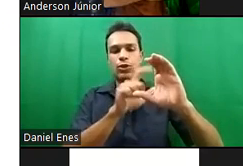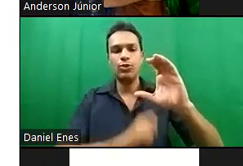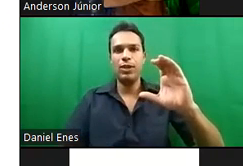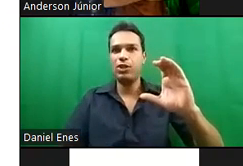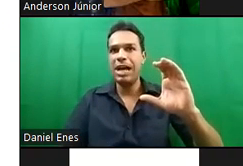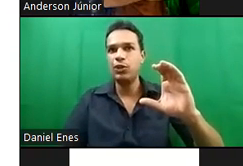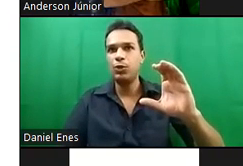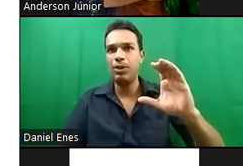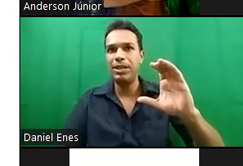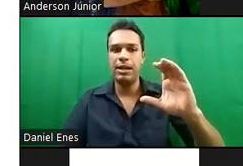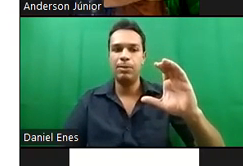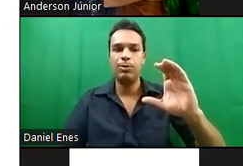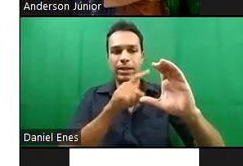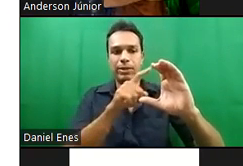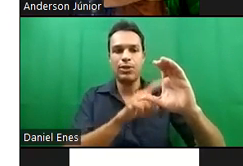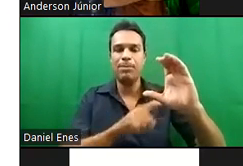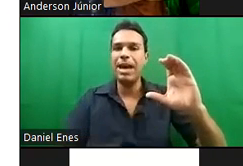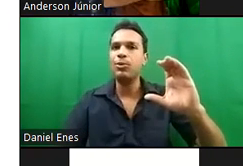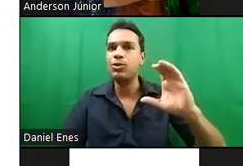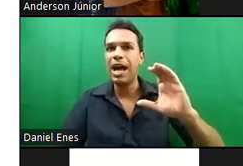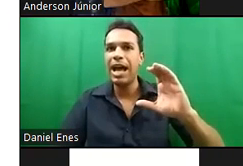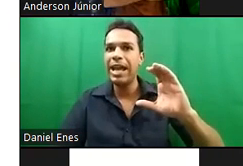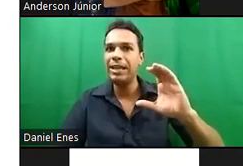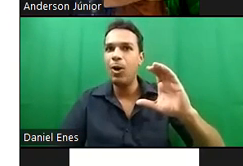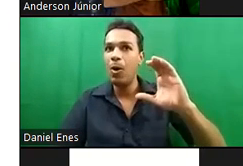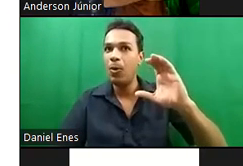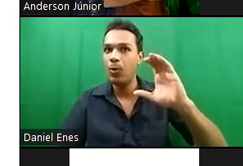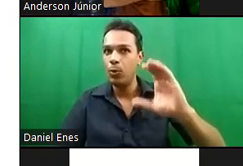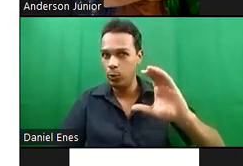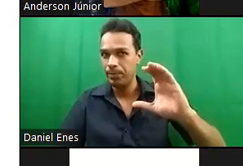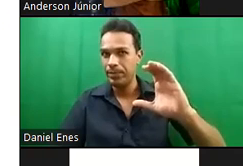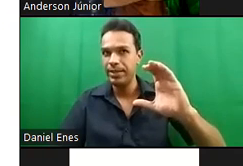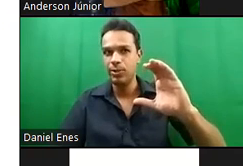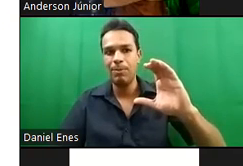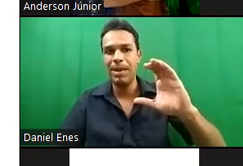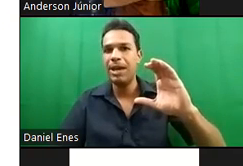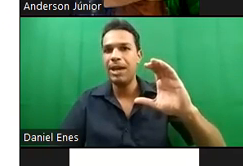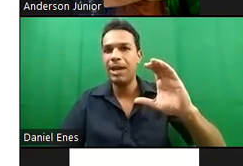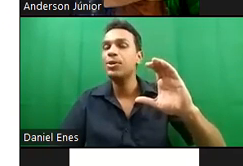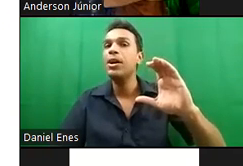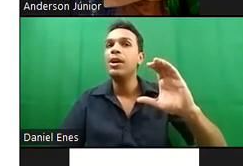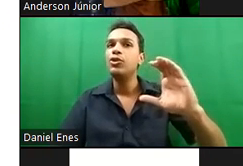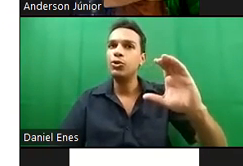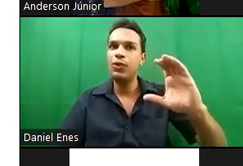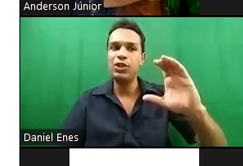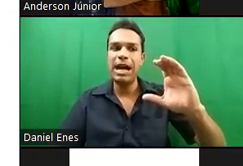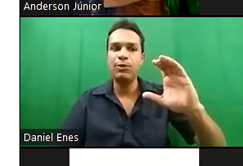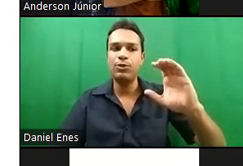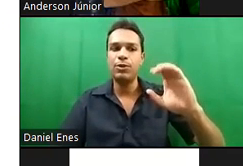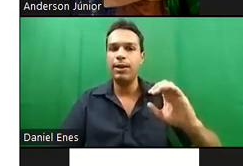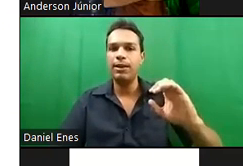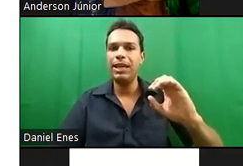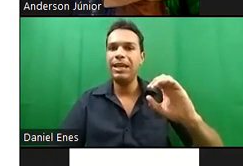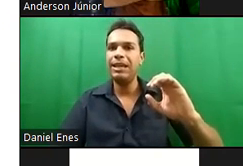Os sons fechados, por exemplo, sons abertos, A, E, I, O, U, esses são abertos. Sons